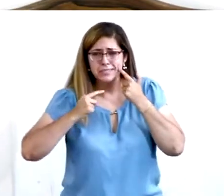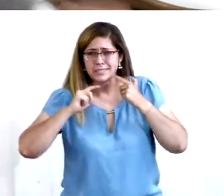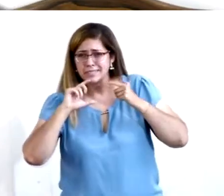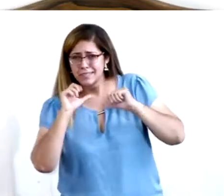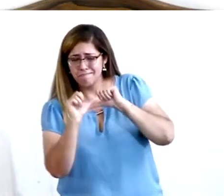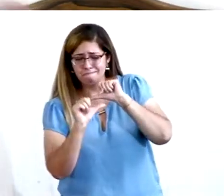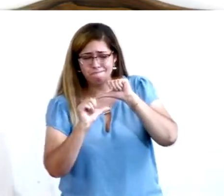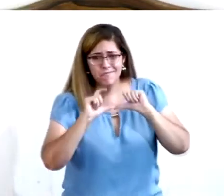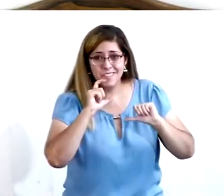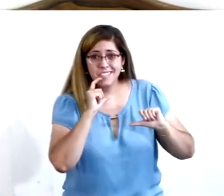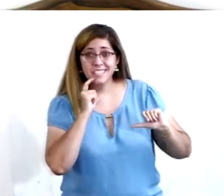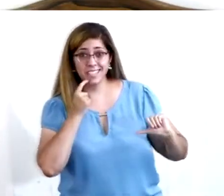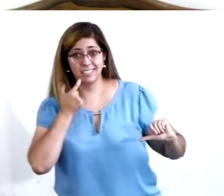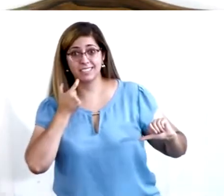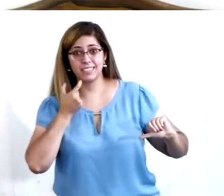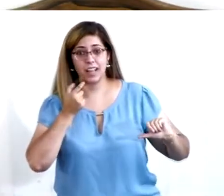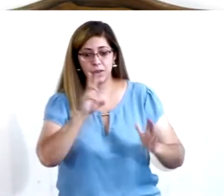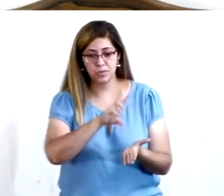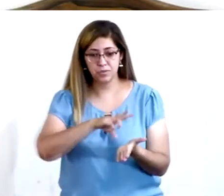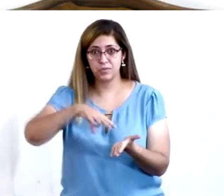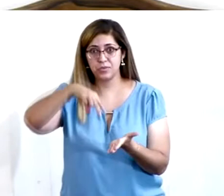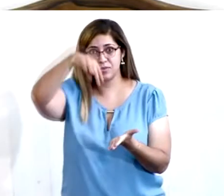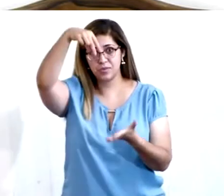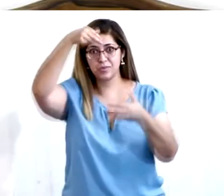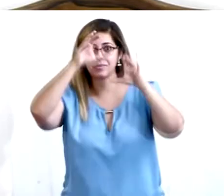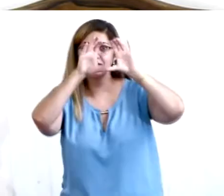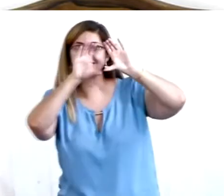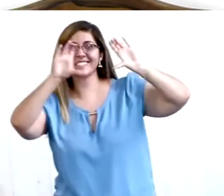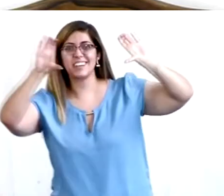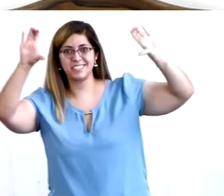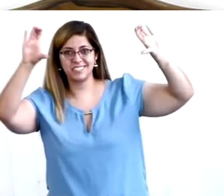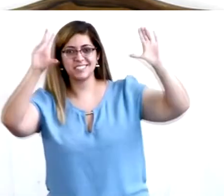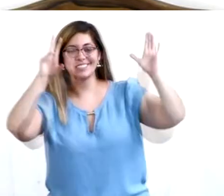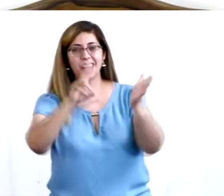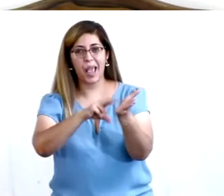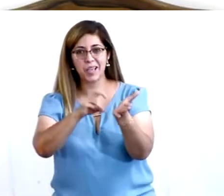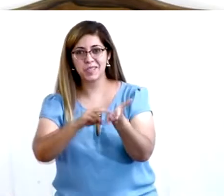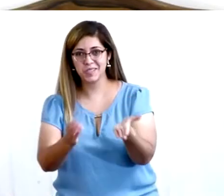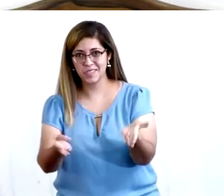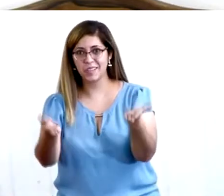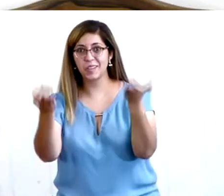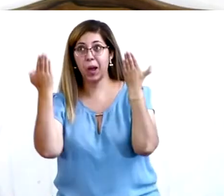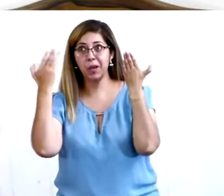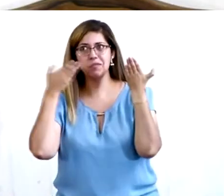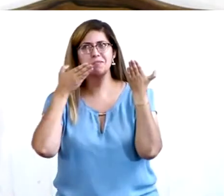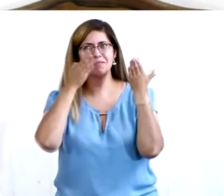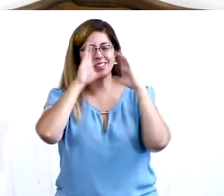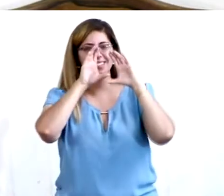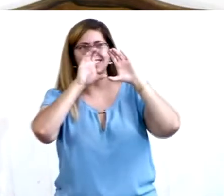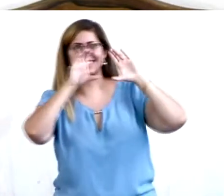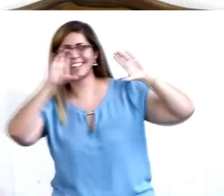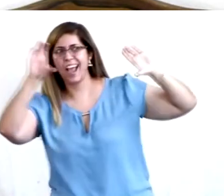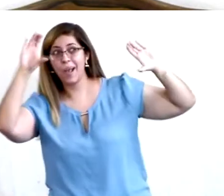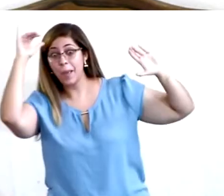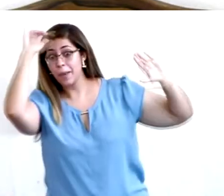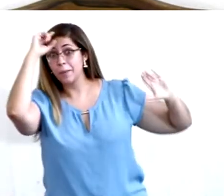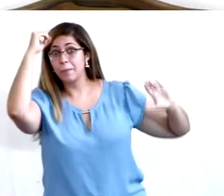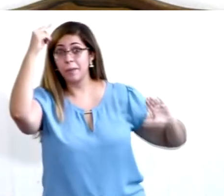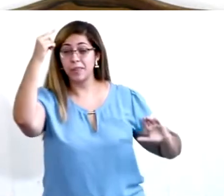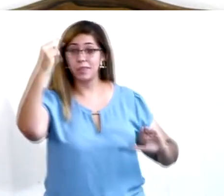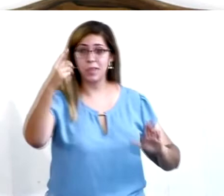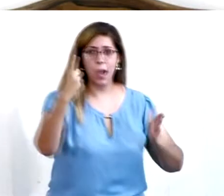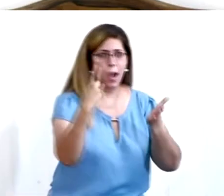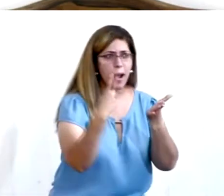por isso que na ascensão ele subiu aos céus. É por isso, meus irmãos, que ele deixou os seus mensageiros na terra para que